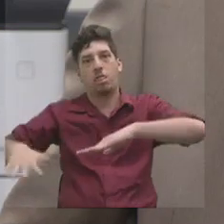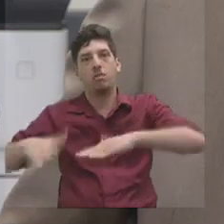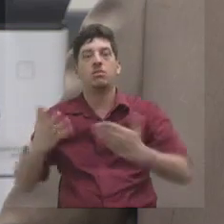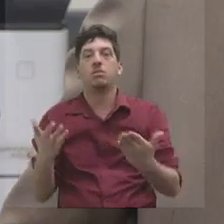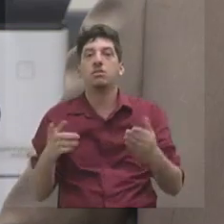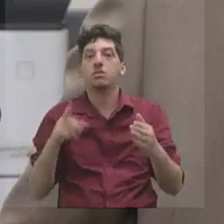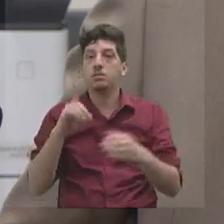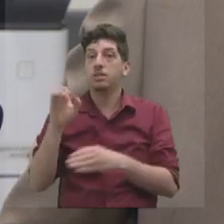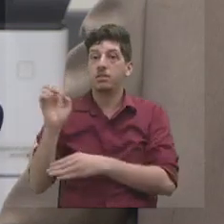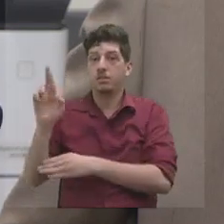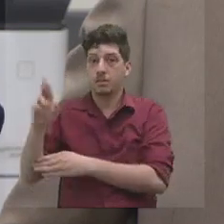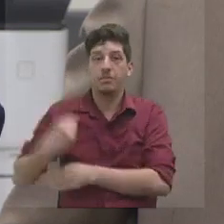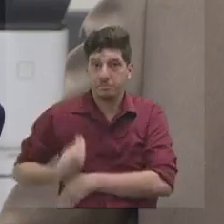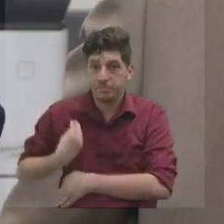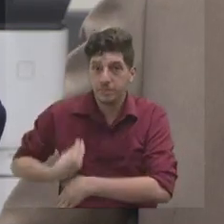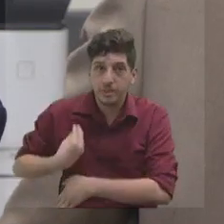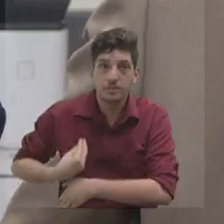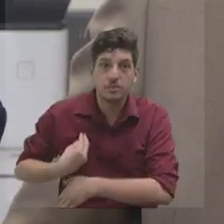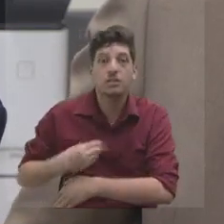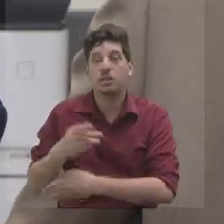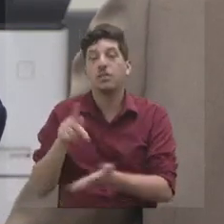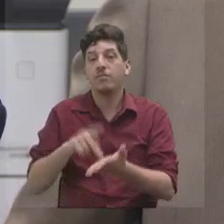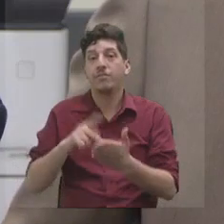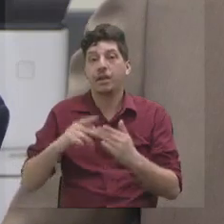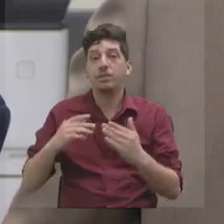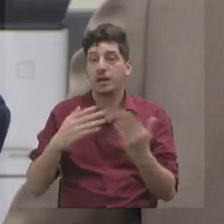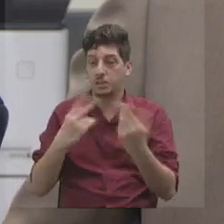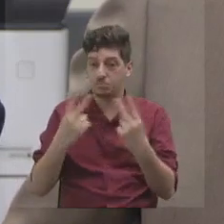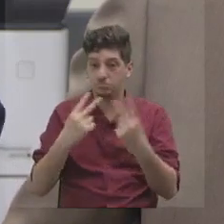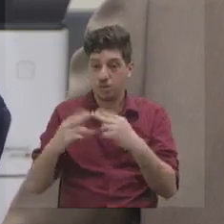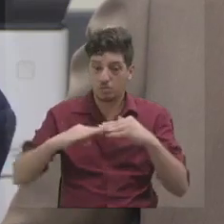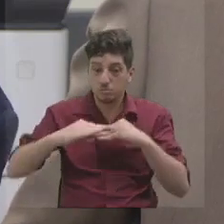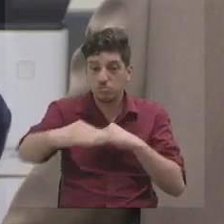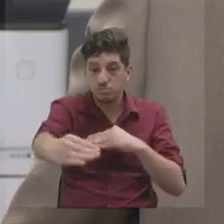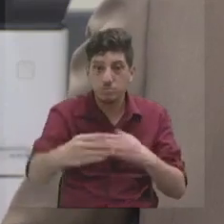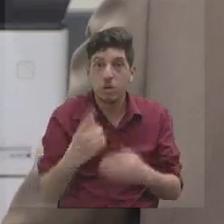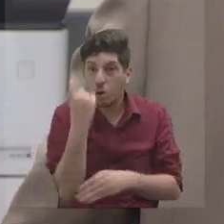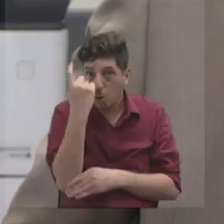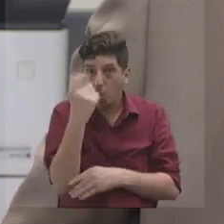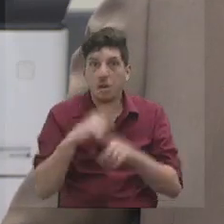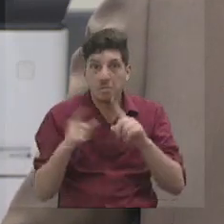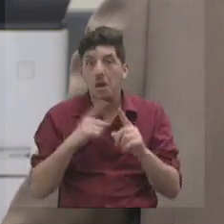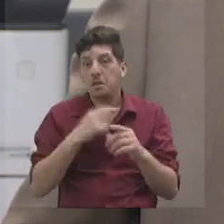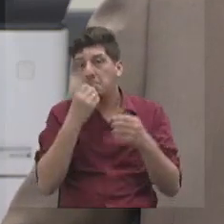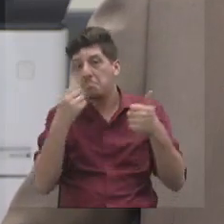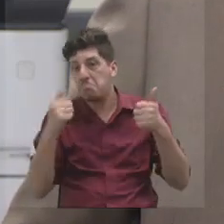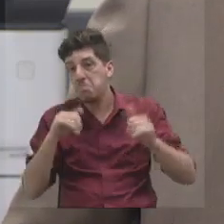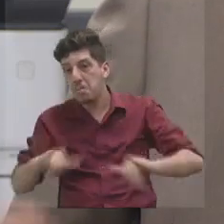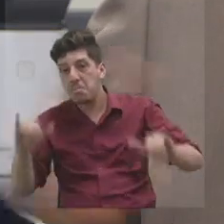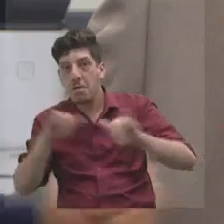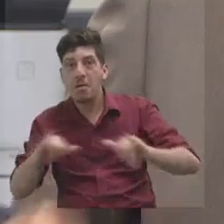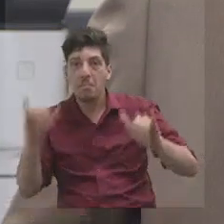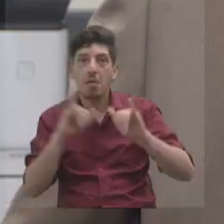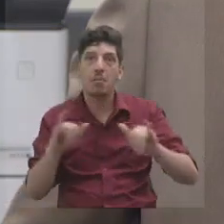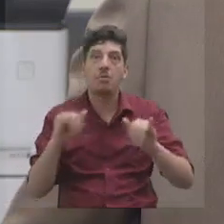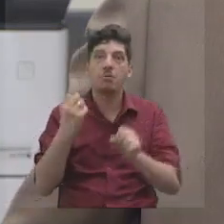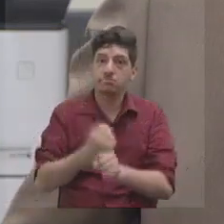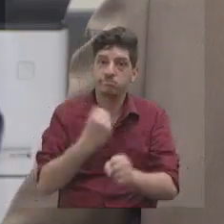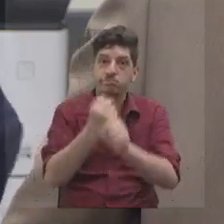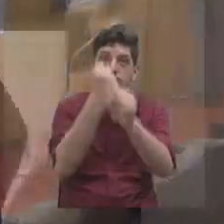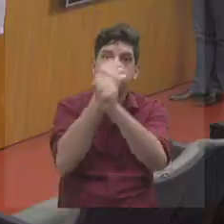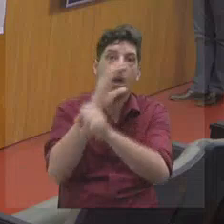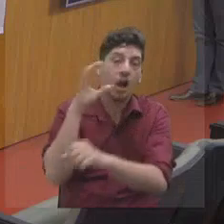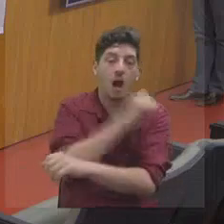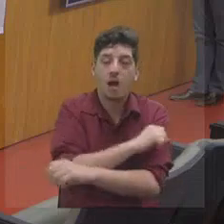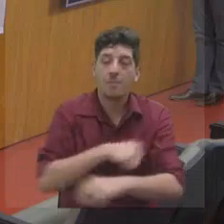Sebastião está assim uma pista só mas muito bem sinalizada e a obra Rodrigo tá aí na mil por hora se